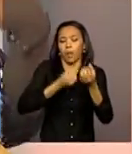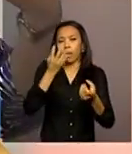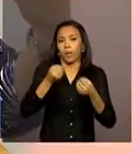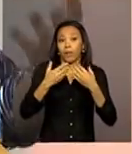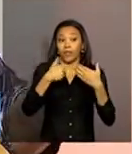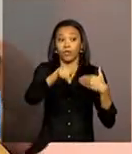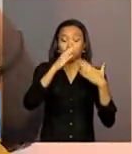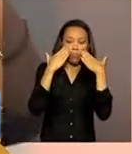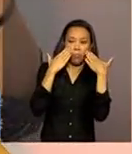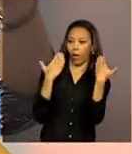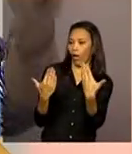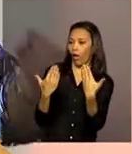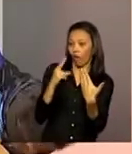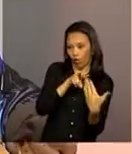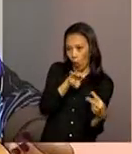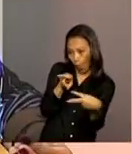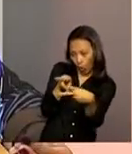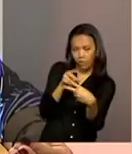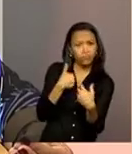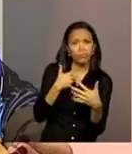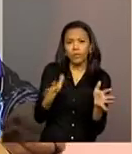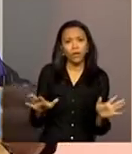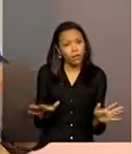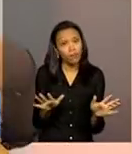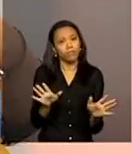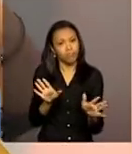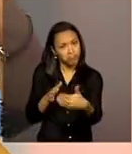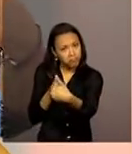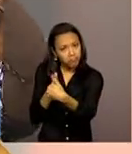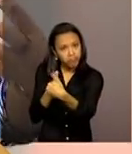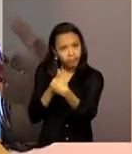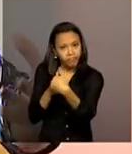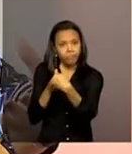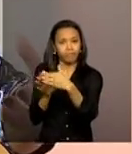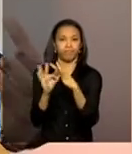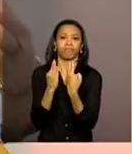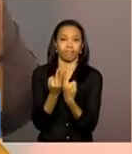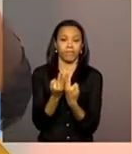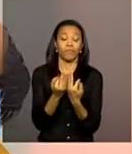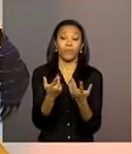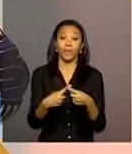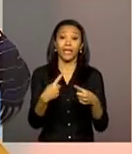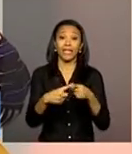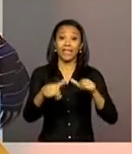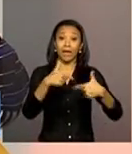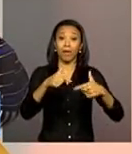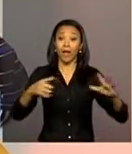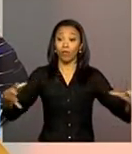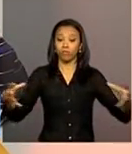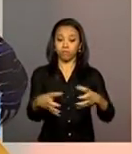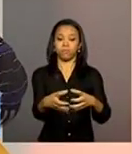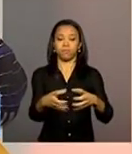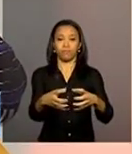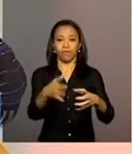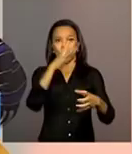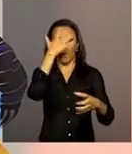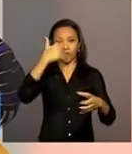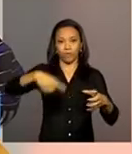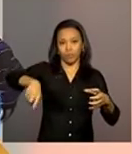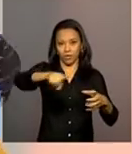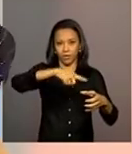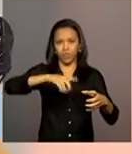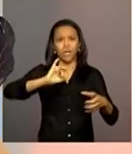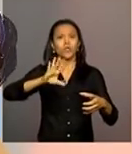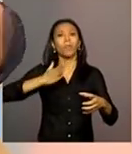que a gente trabalha com com essa perspectiva coletivo que ao trabalhar com coletivo aquilo que eu pensava que era apenas